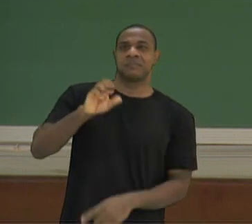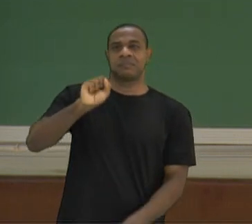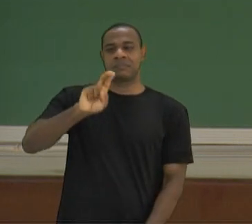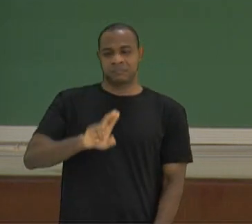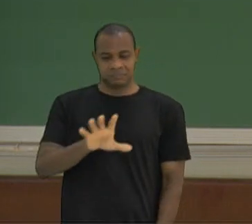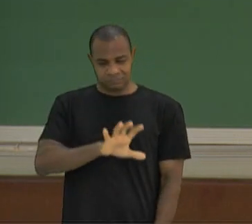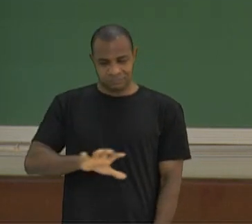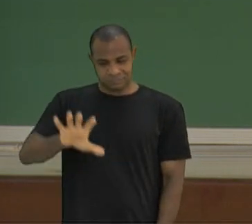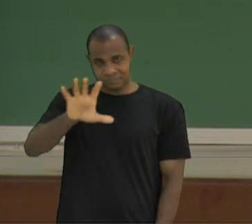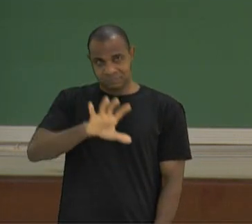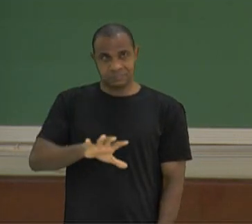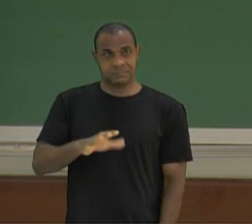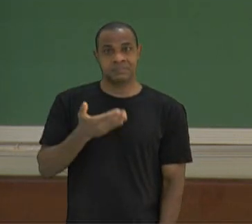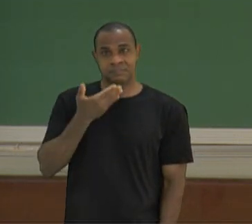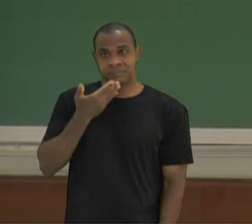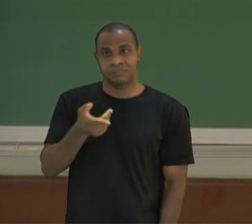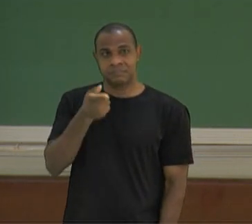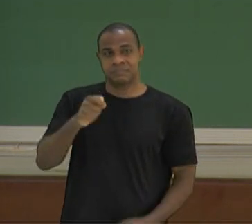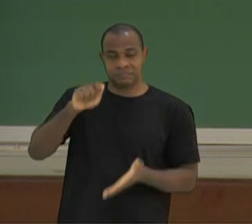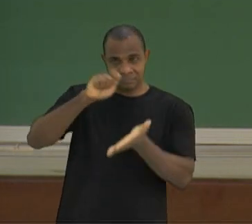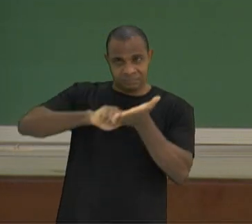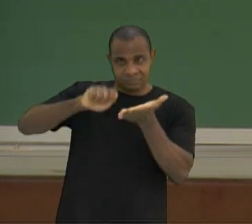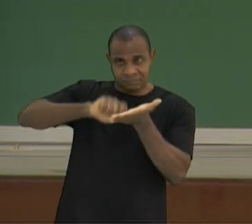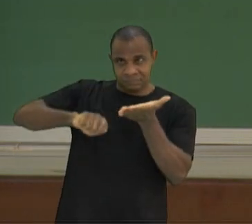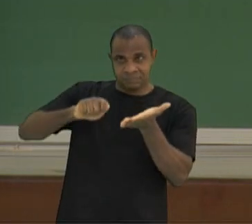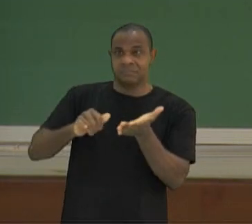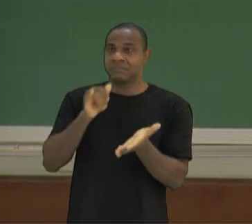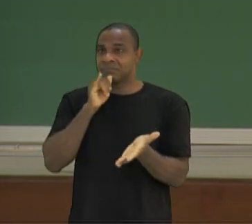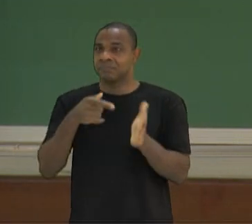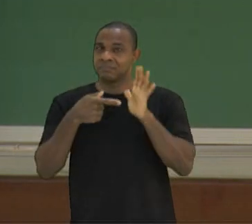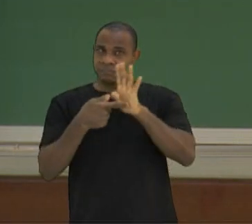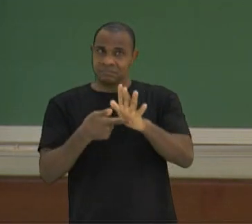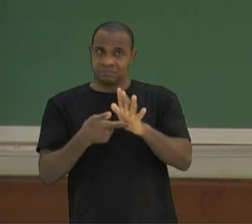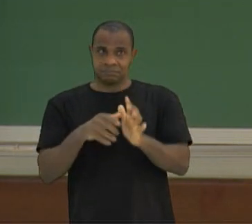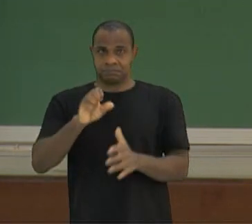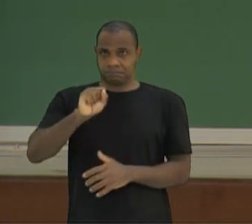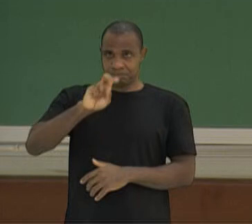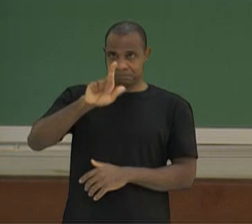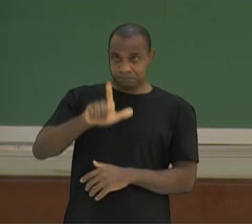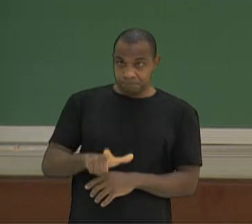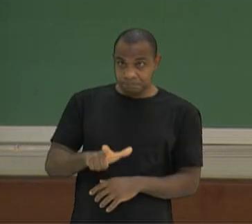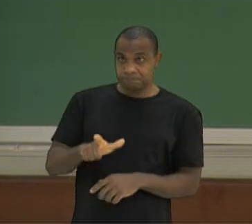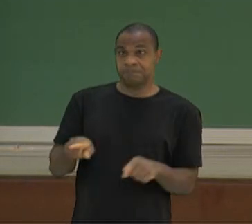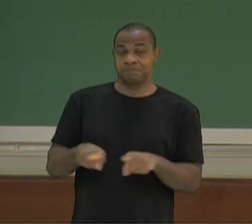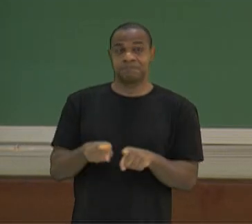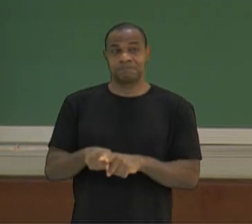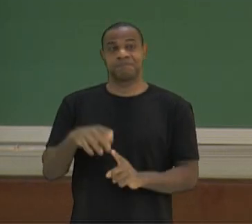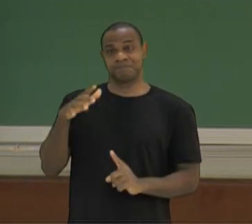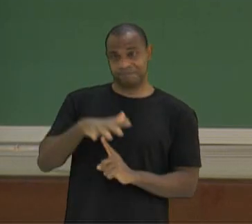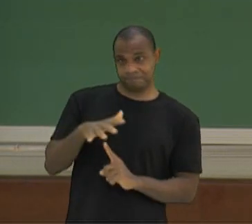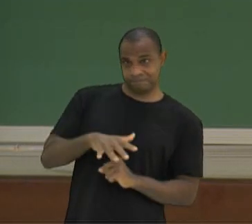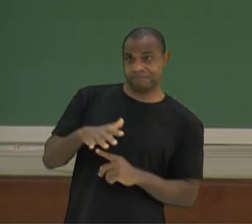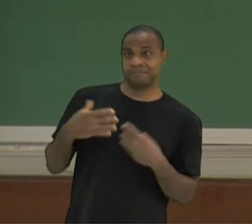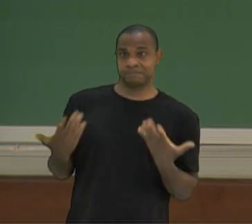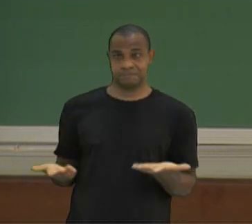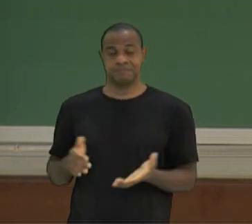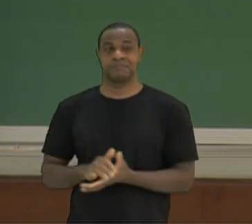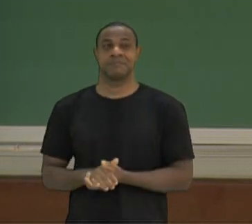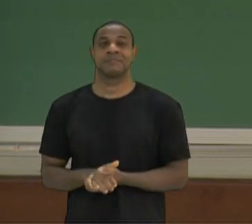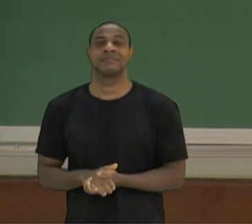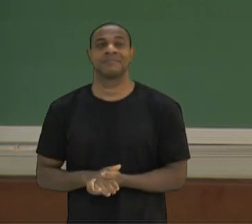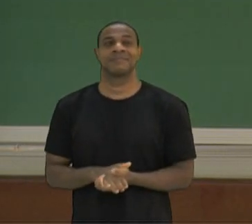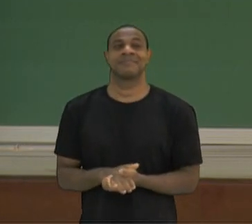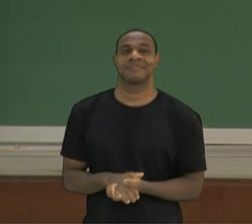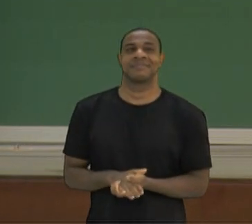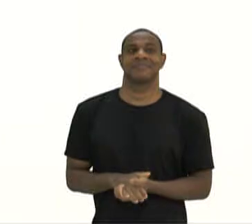como um todo, eu pedi que vocês anotassem ali exemplos, tanto da região sul inteira, quanto só do estado do Paraná. Vamos